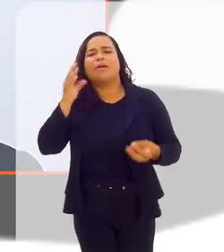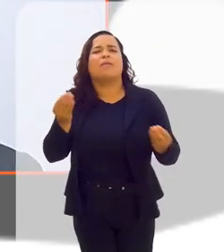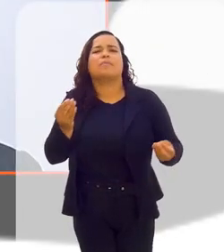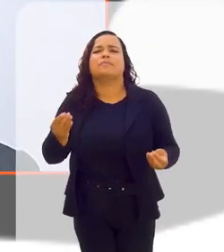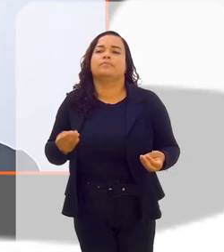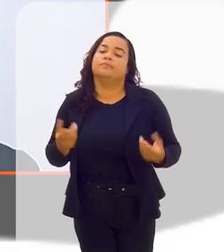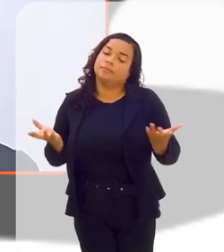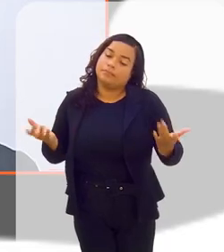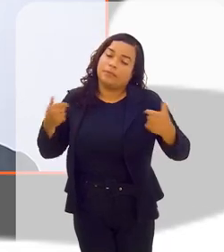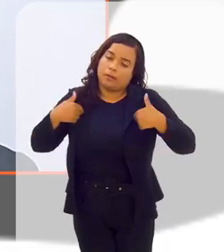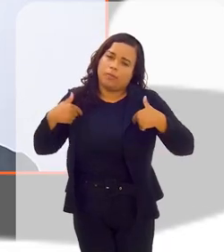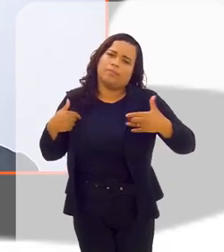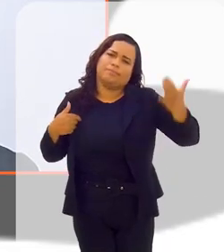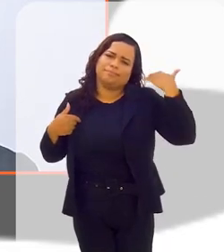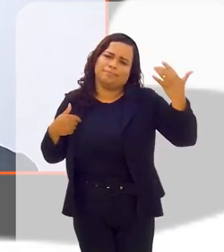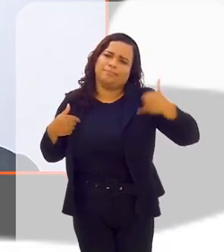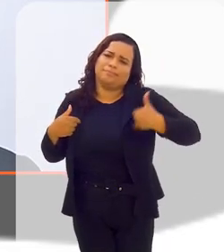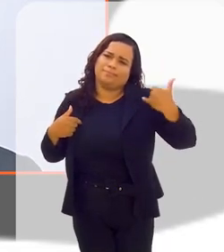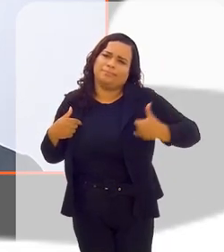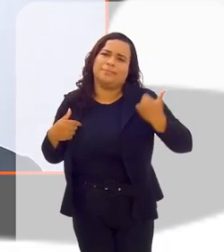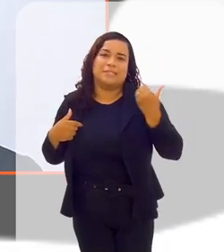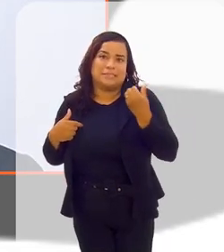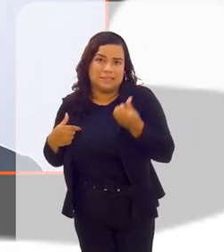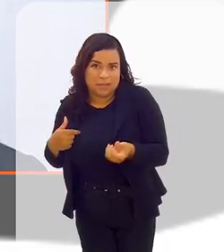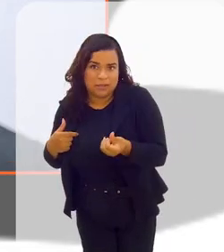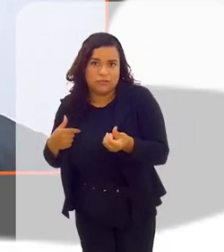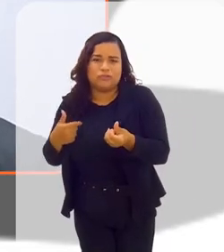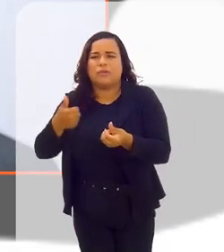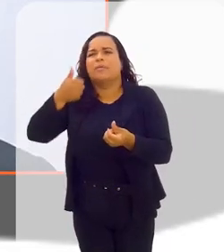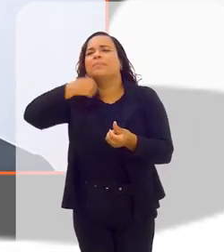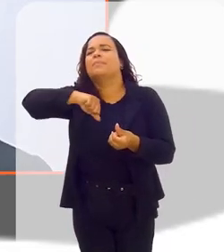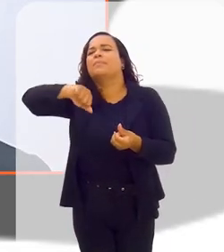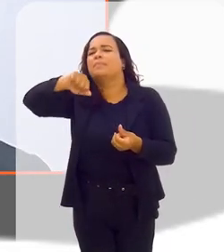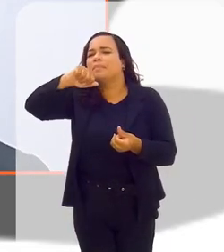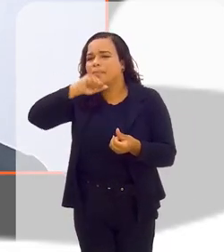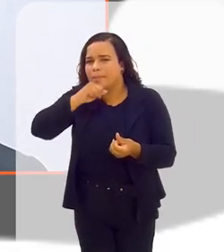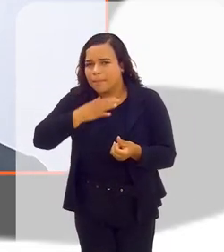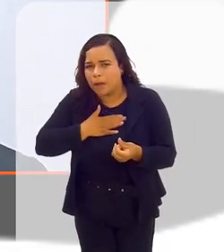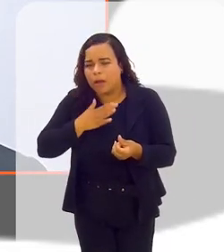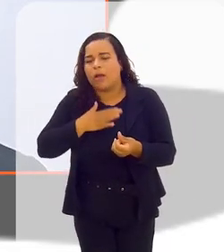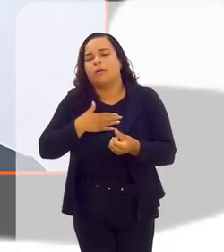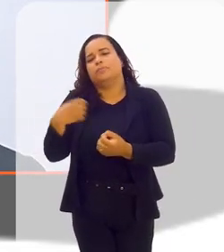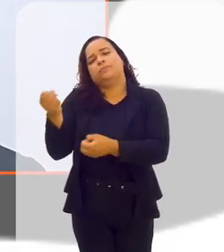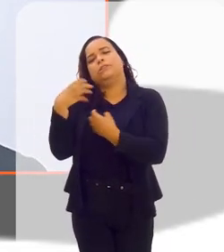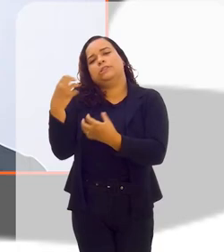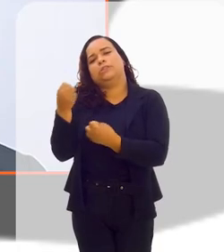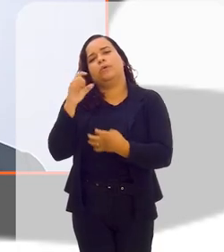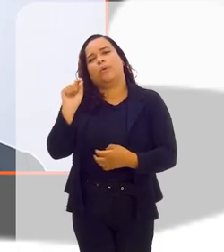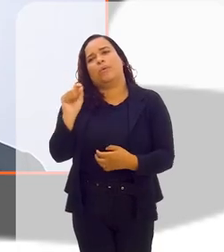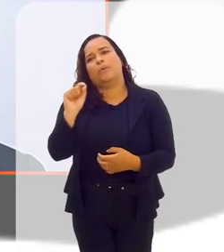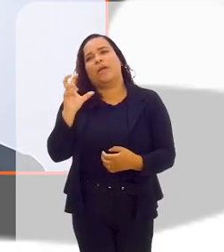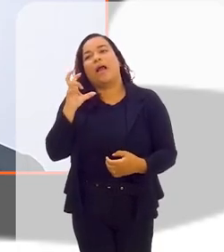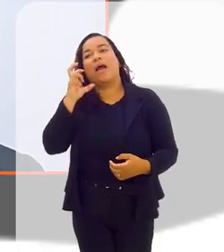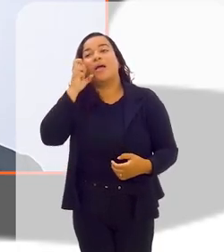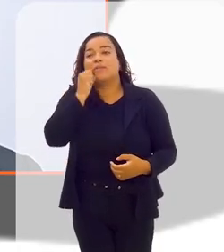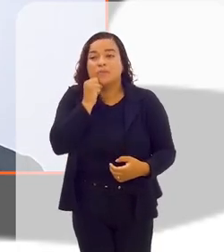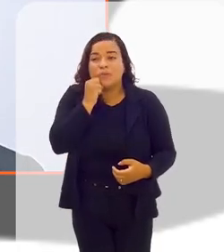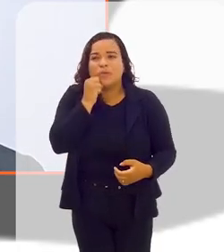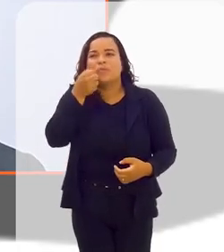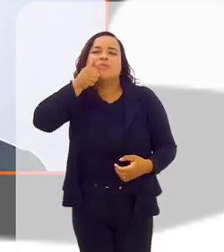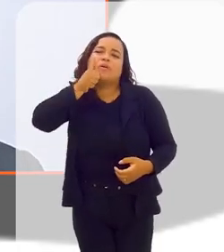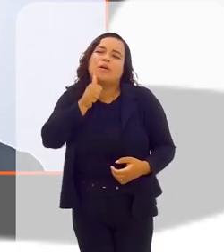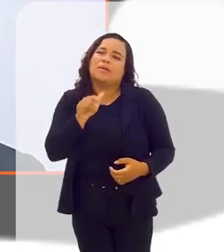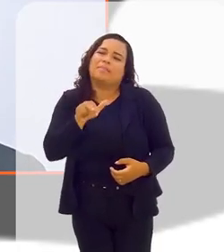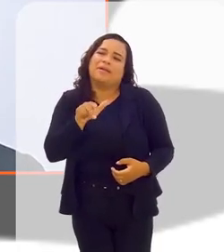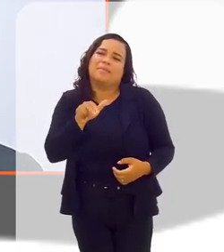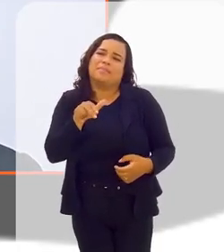Quando eu tinha 6 anos, a minha mãe me permitiu ter um aprendizado gigantesco, onde ela adotou a minha irmã,